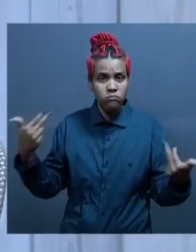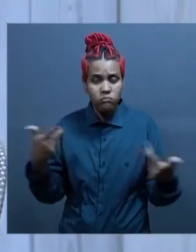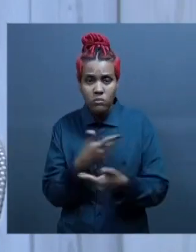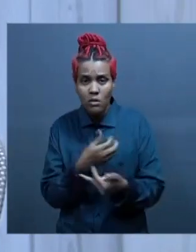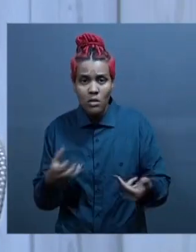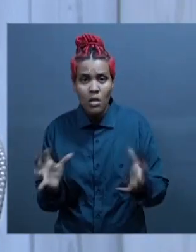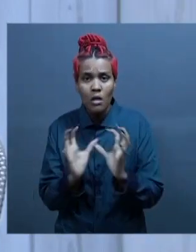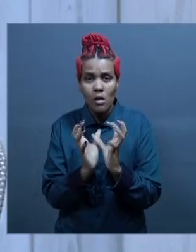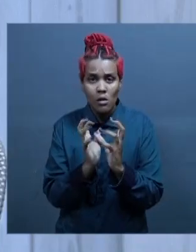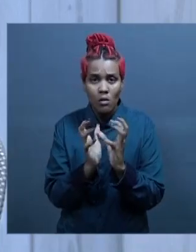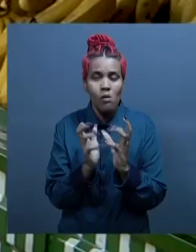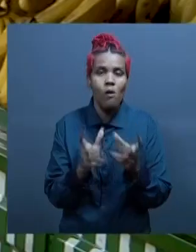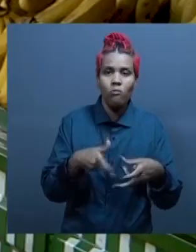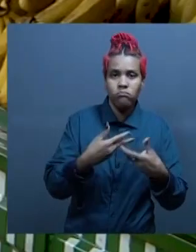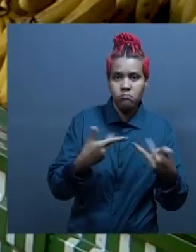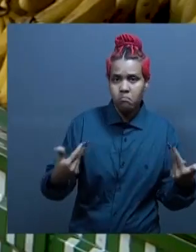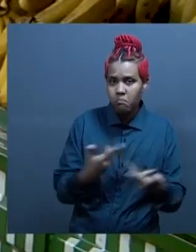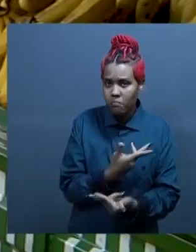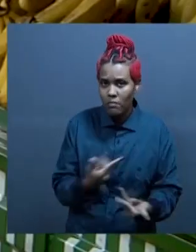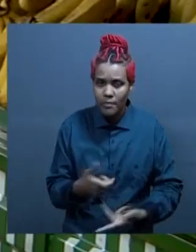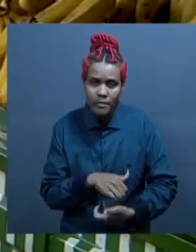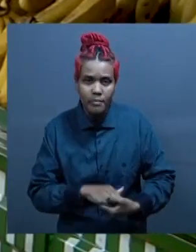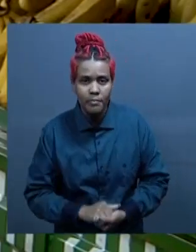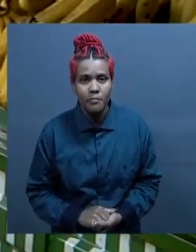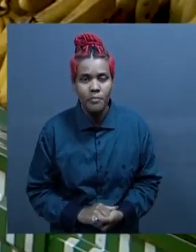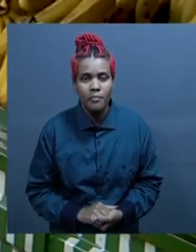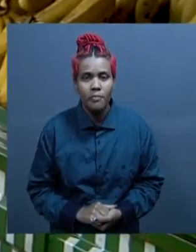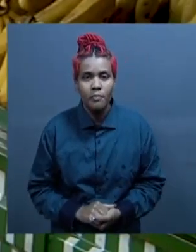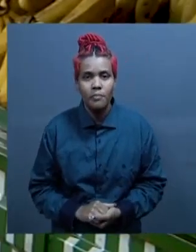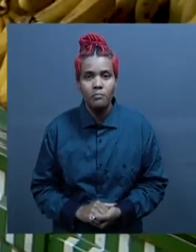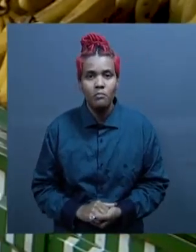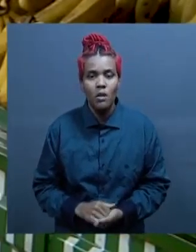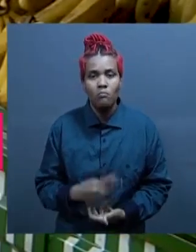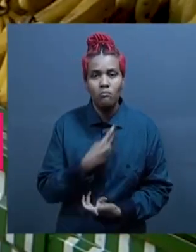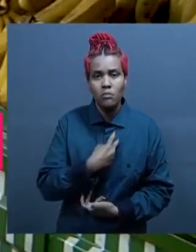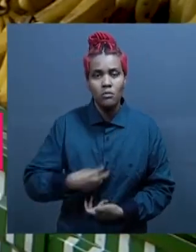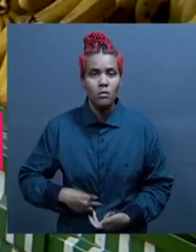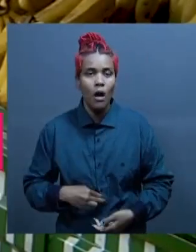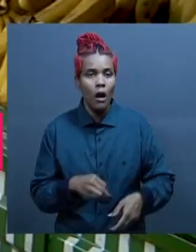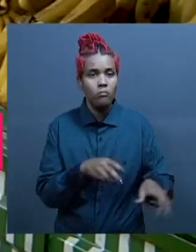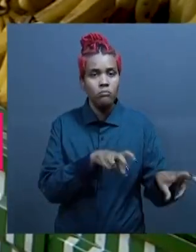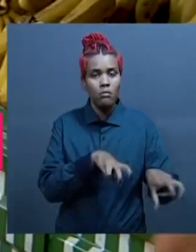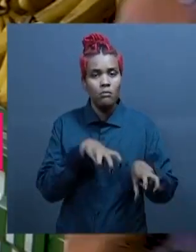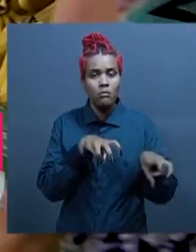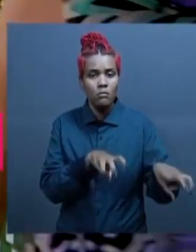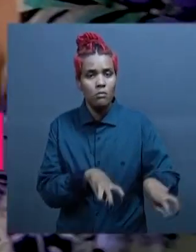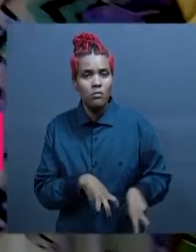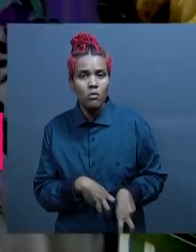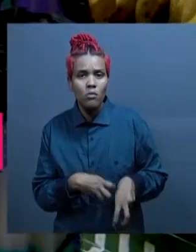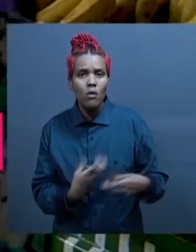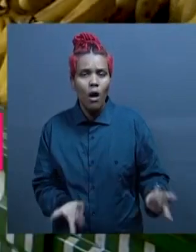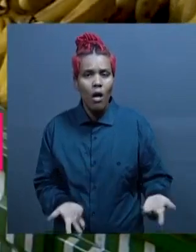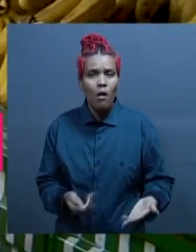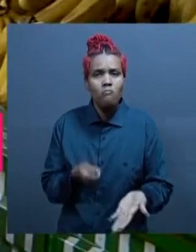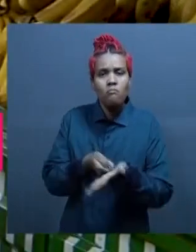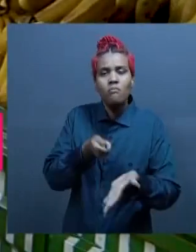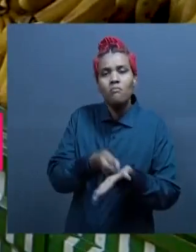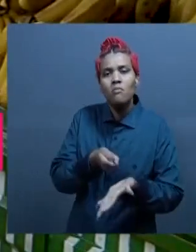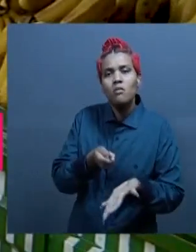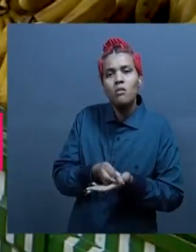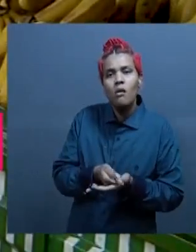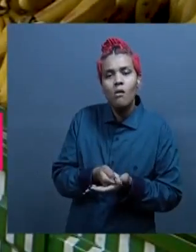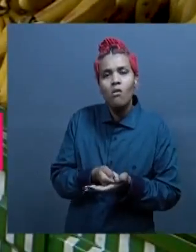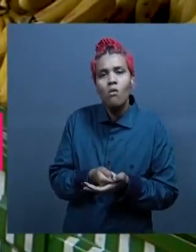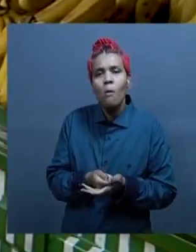confira o ministério da agricultura estabeleceu padrões visuais de qualidade para